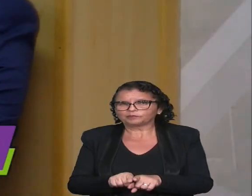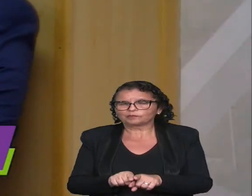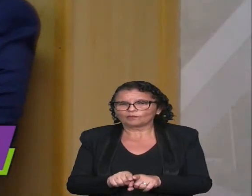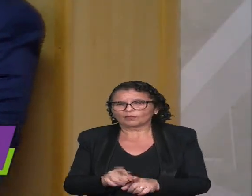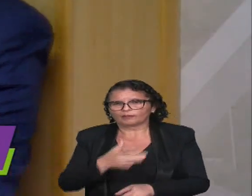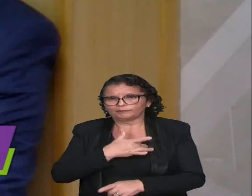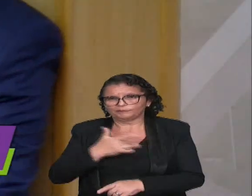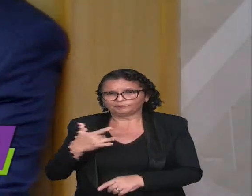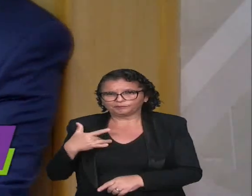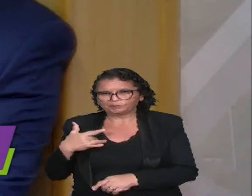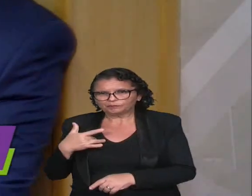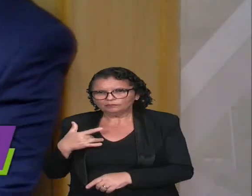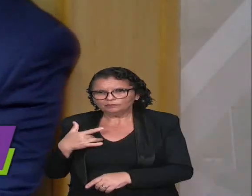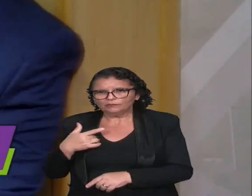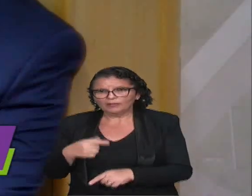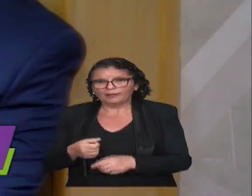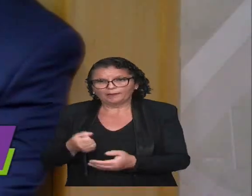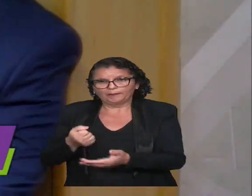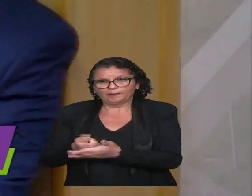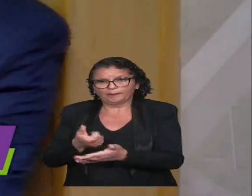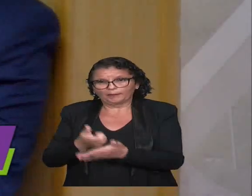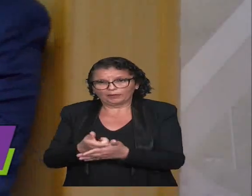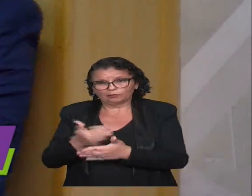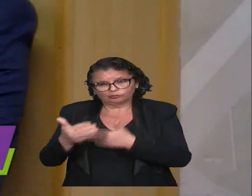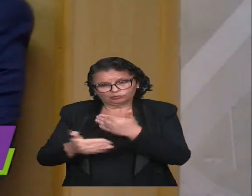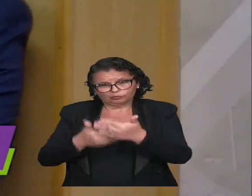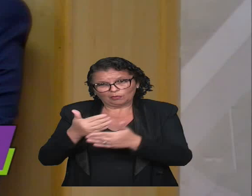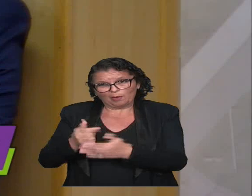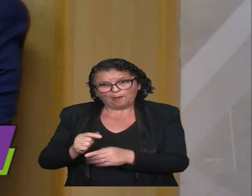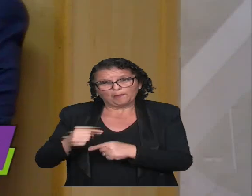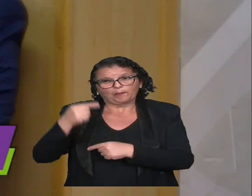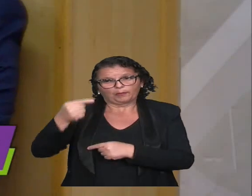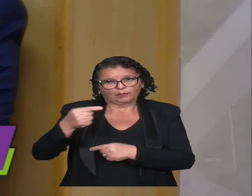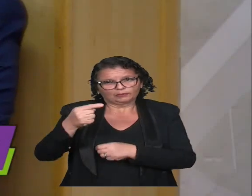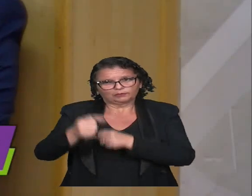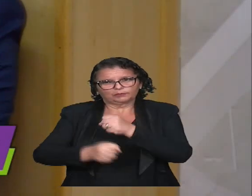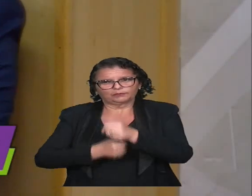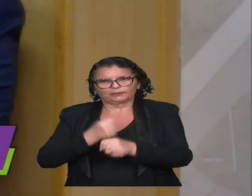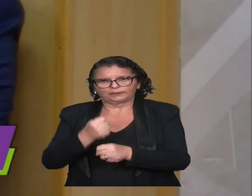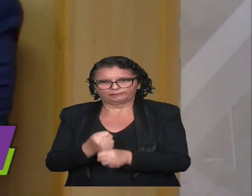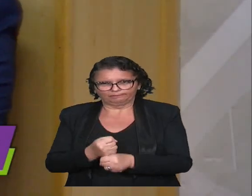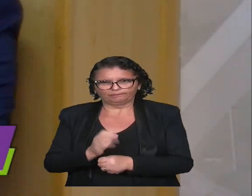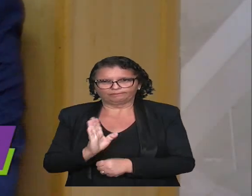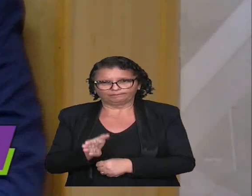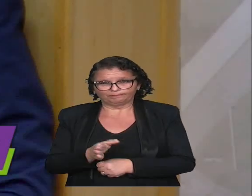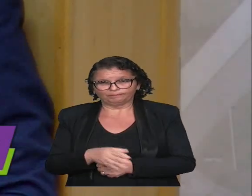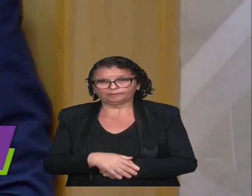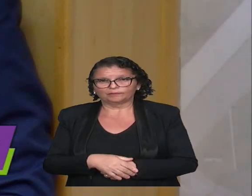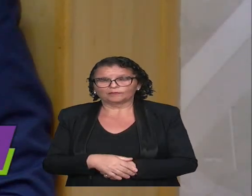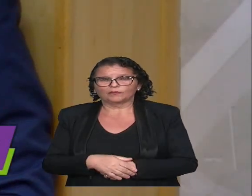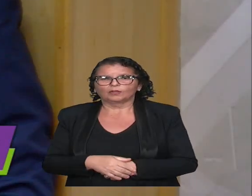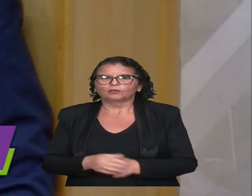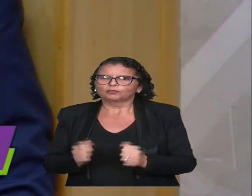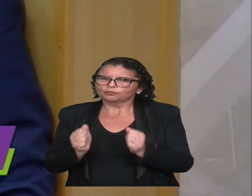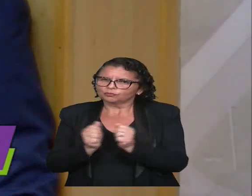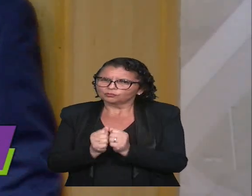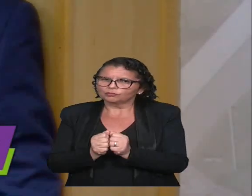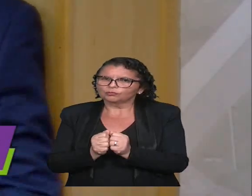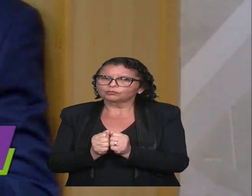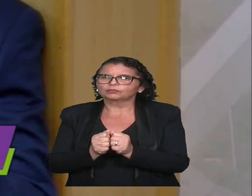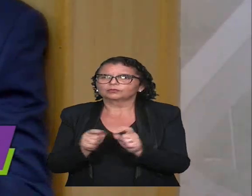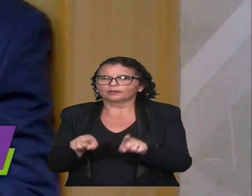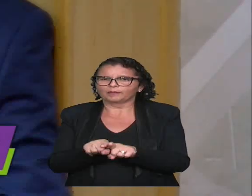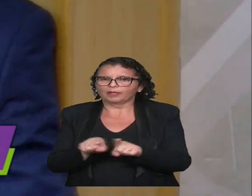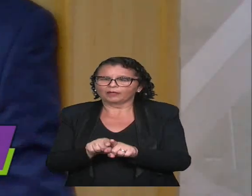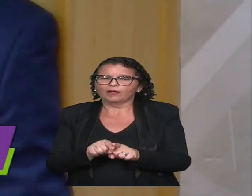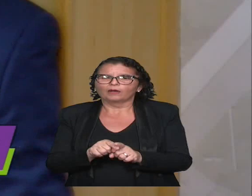a saúde que deve ser pago agora durante esse próximo ano eh junto ao Deputado Gerson pessoa a